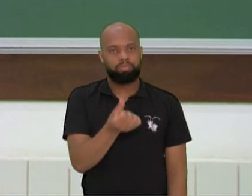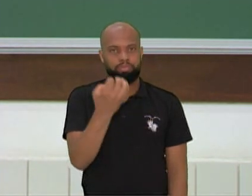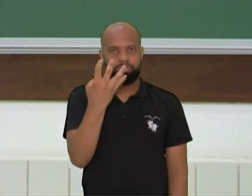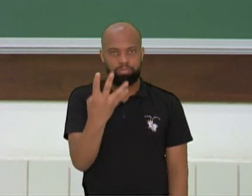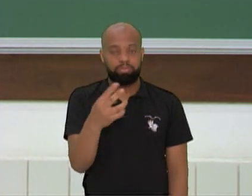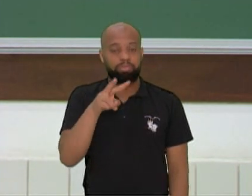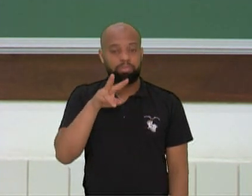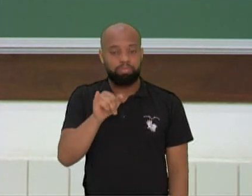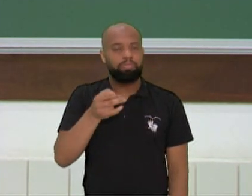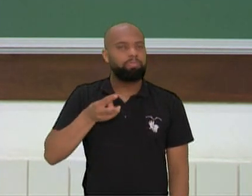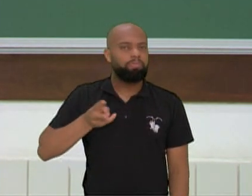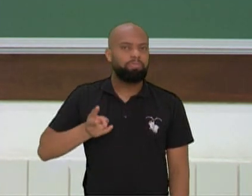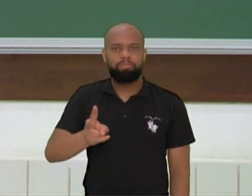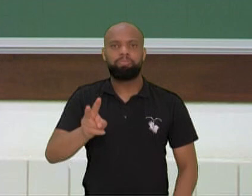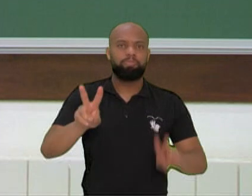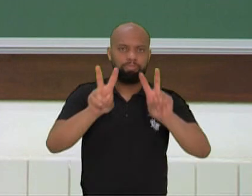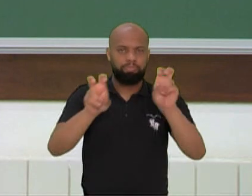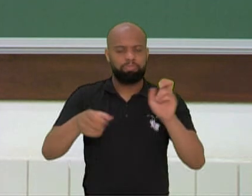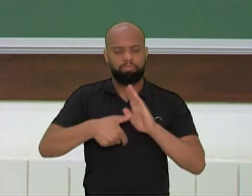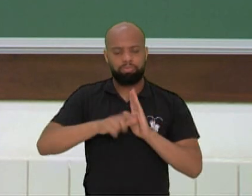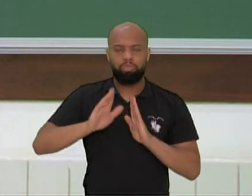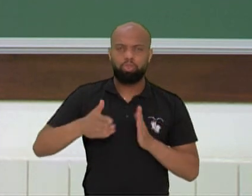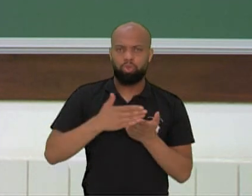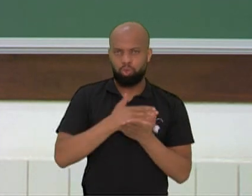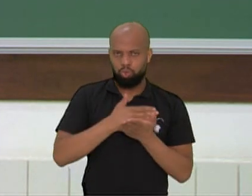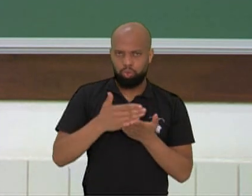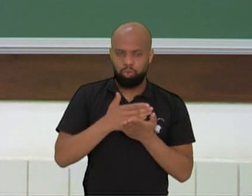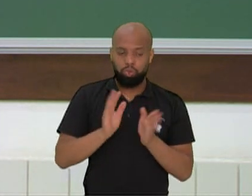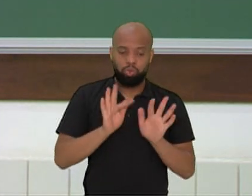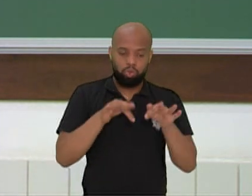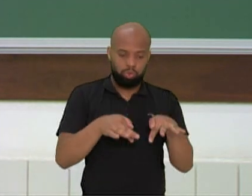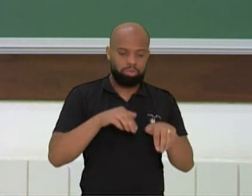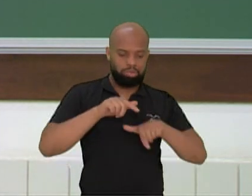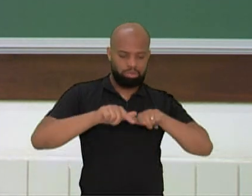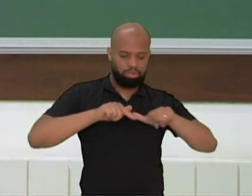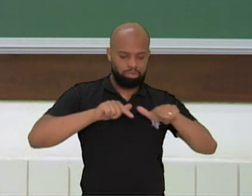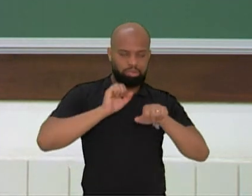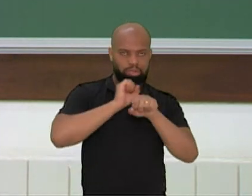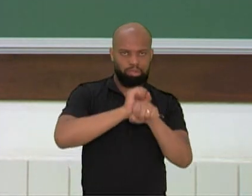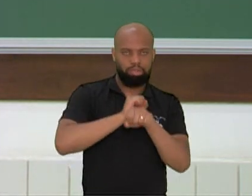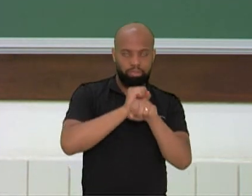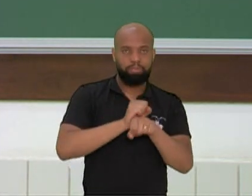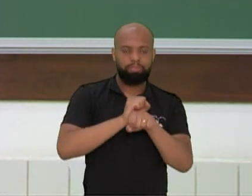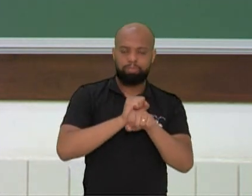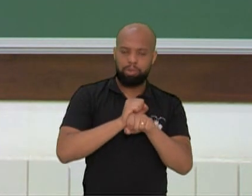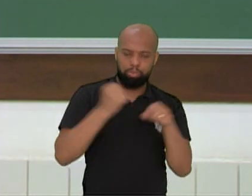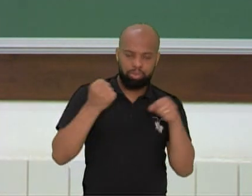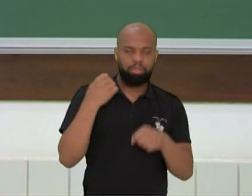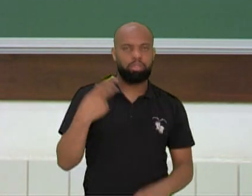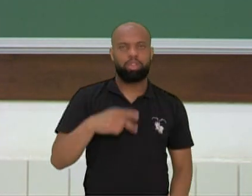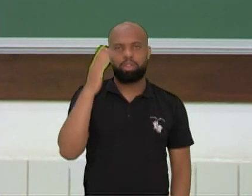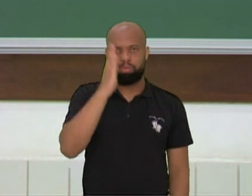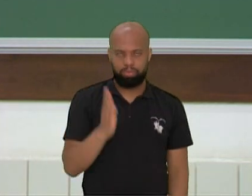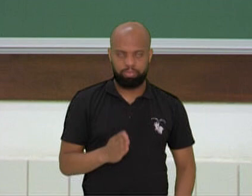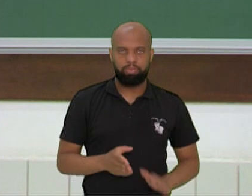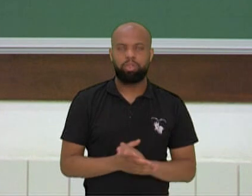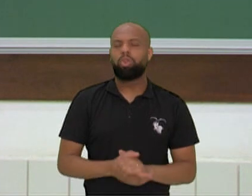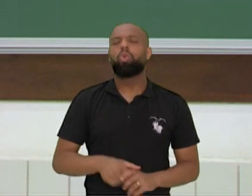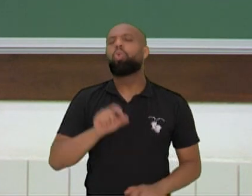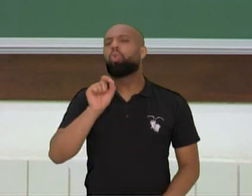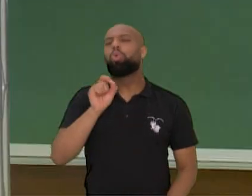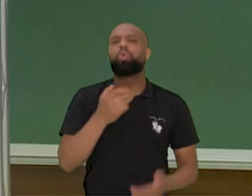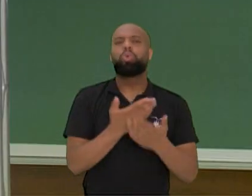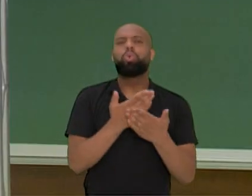em que nós vamos dar continuidade ao estudo aí do fim do trabalho escravo no Brasil. O que a gente viu nas